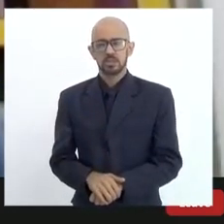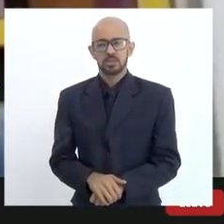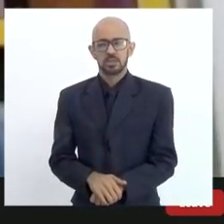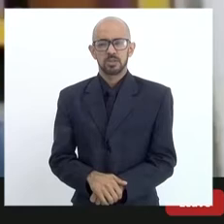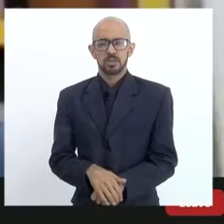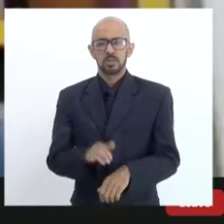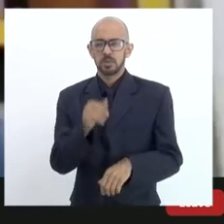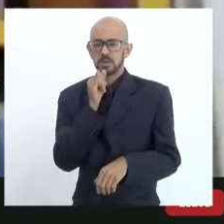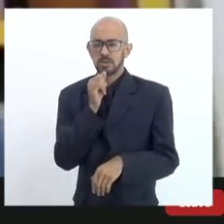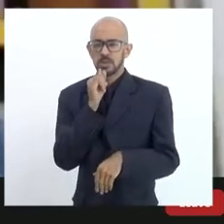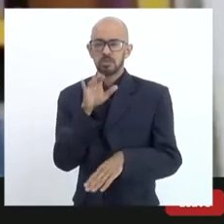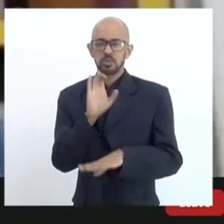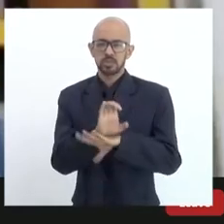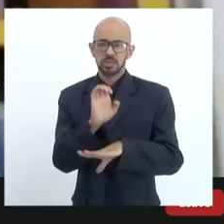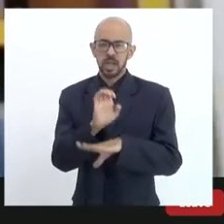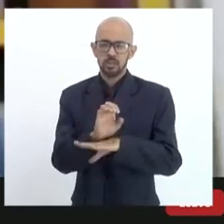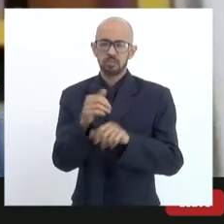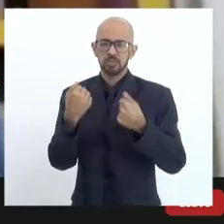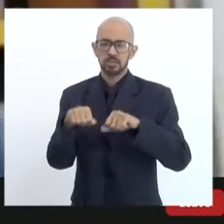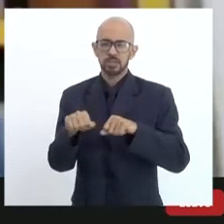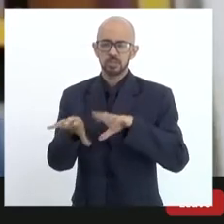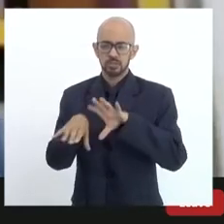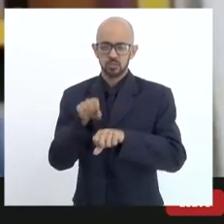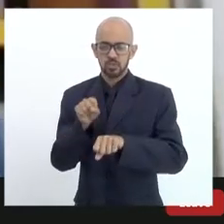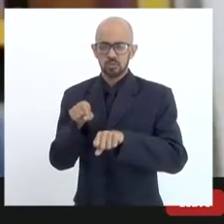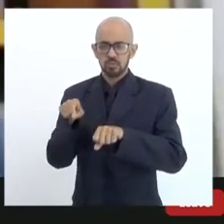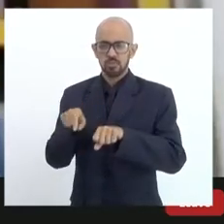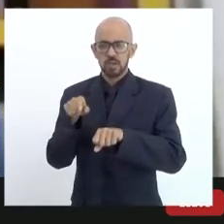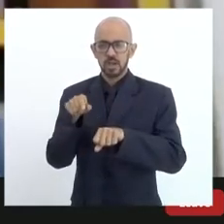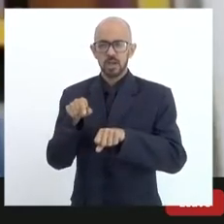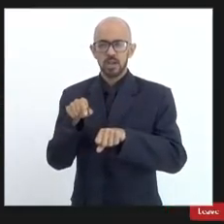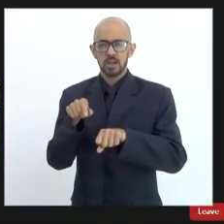Exemplo, o Estado precisa formar